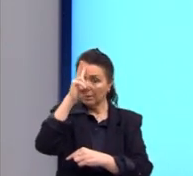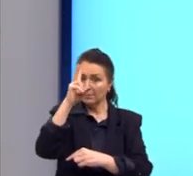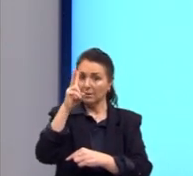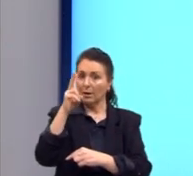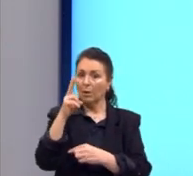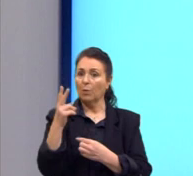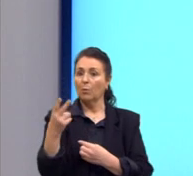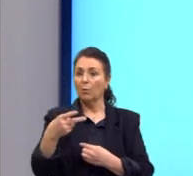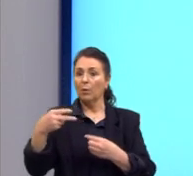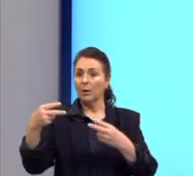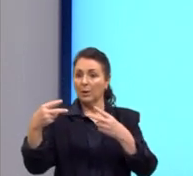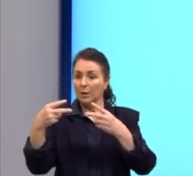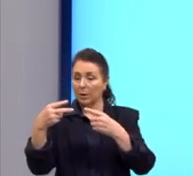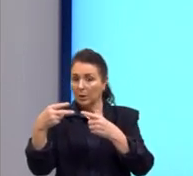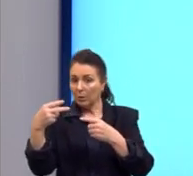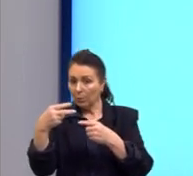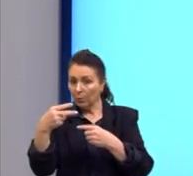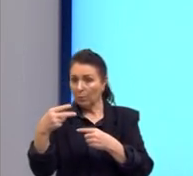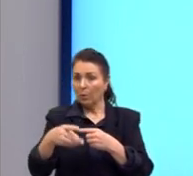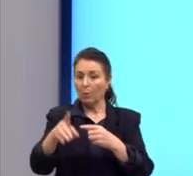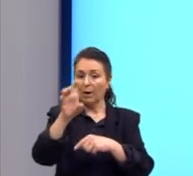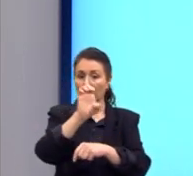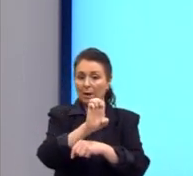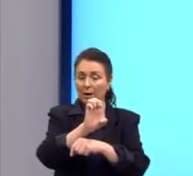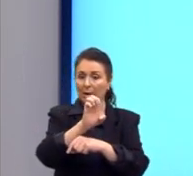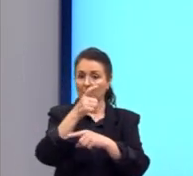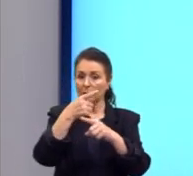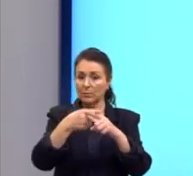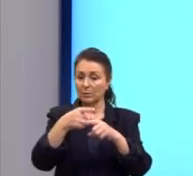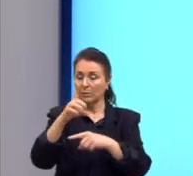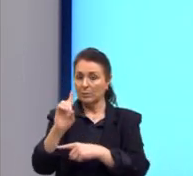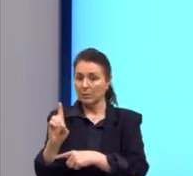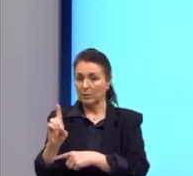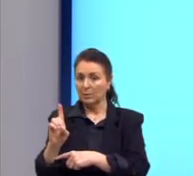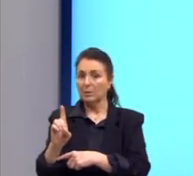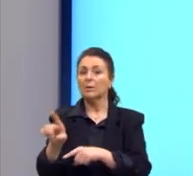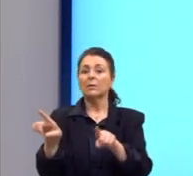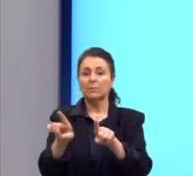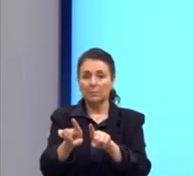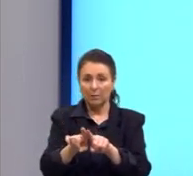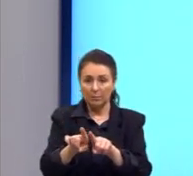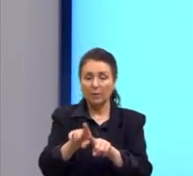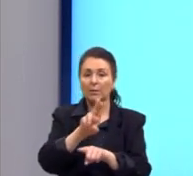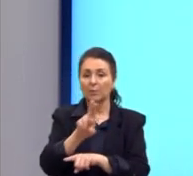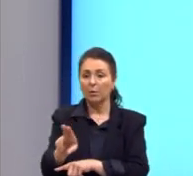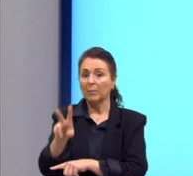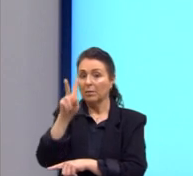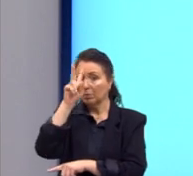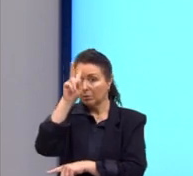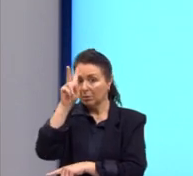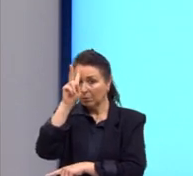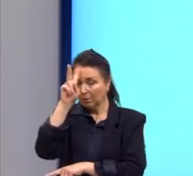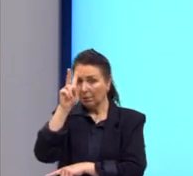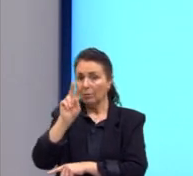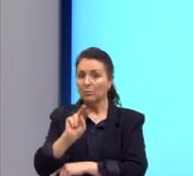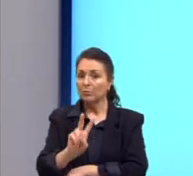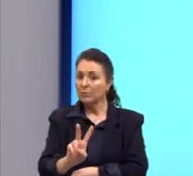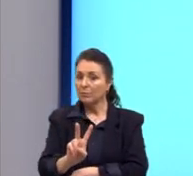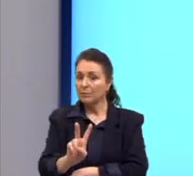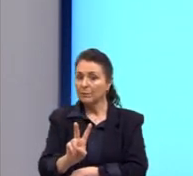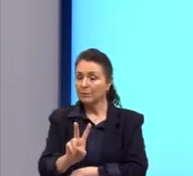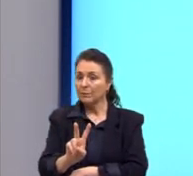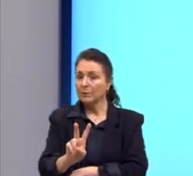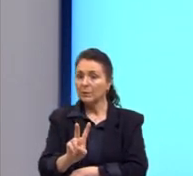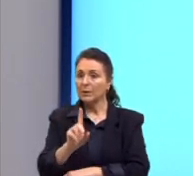igual a e x dele e aí eu posso chamar isso aqui de tensão simplesmente né divertir e